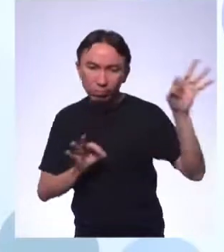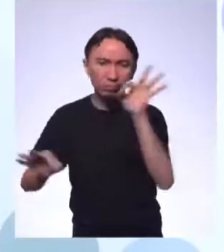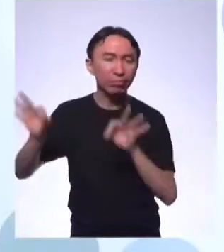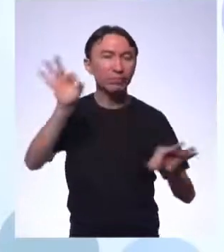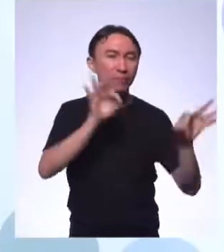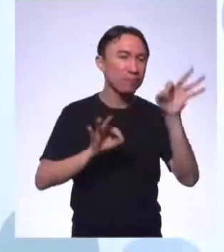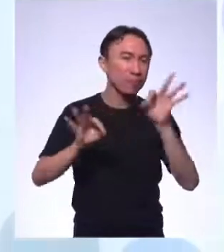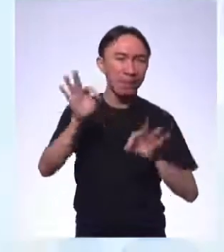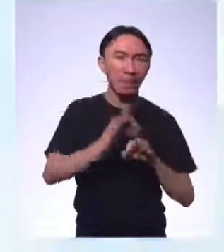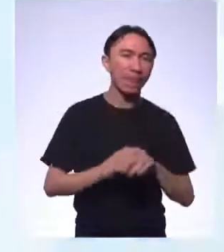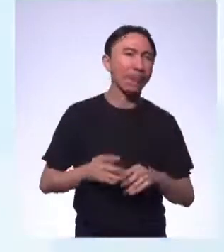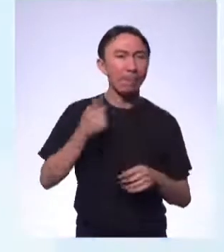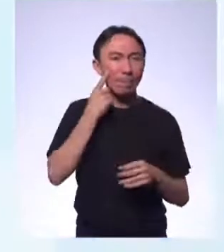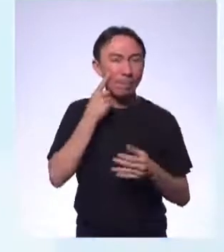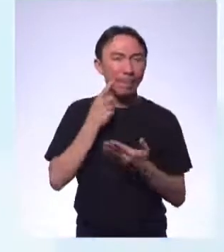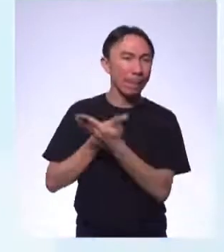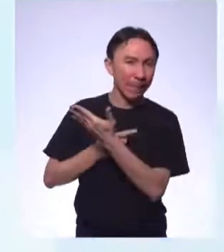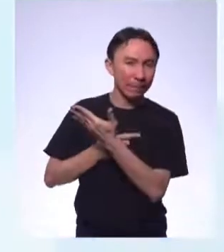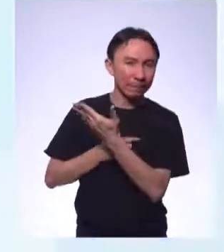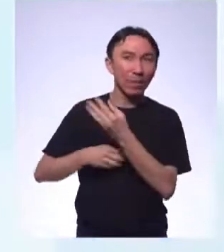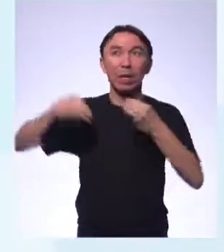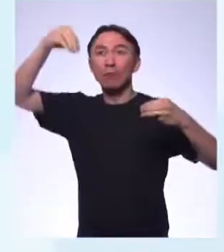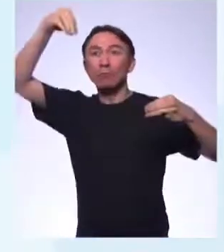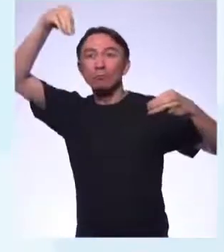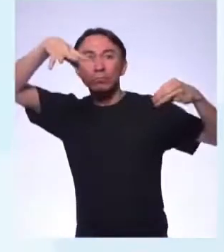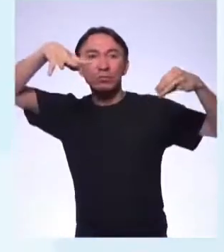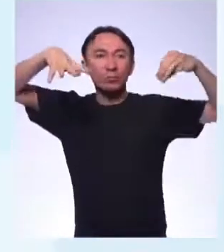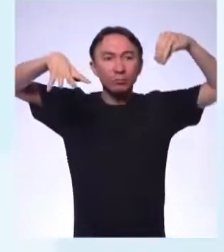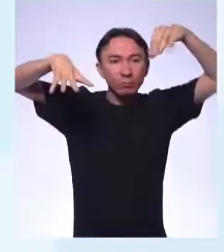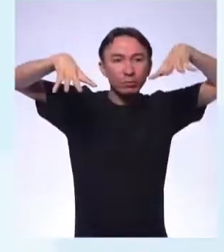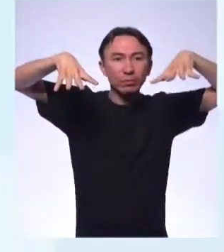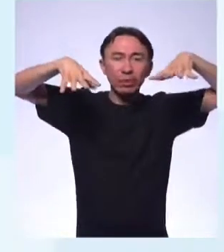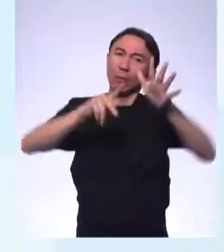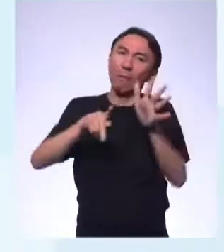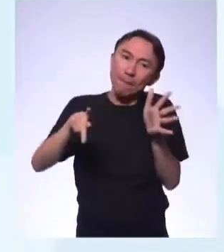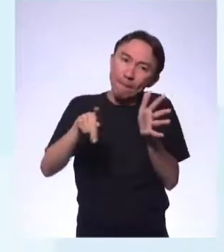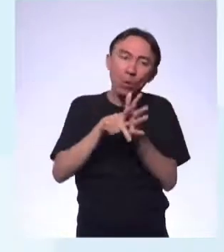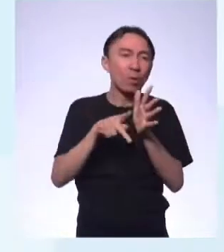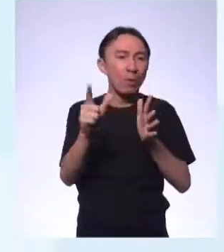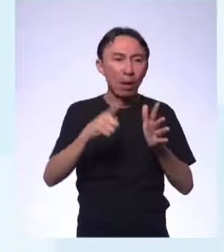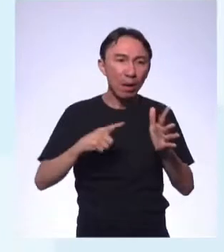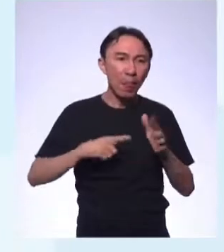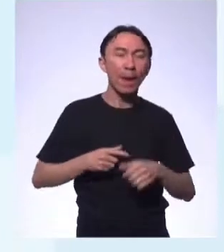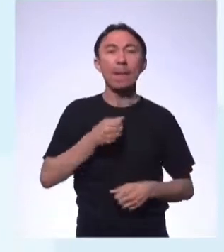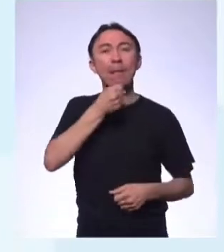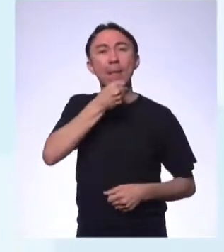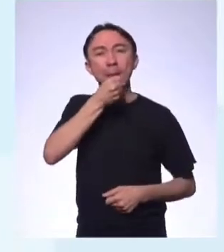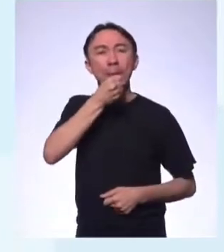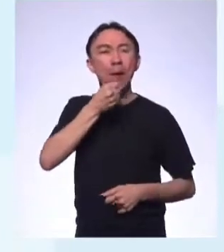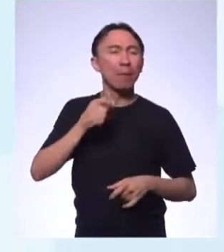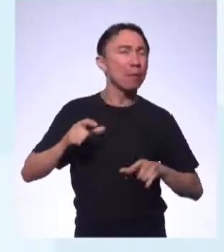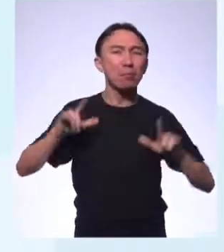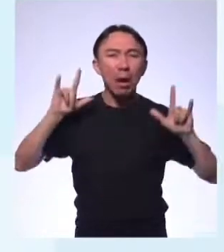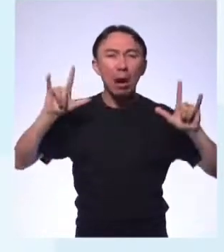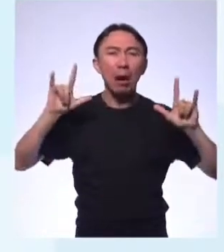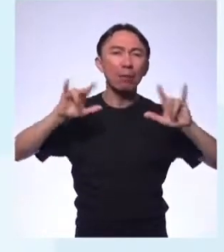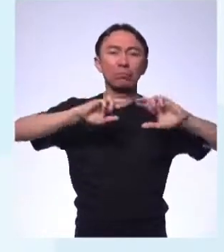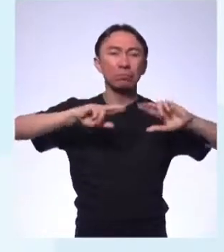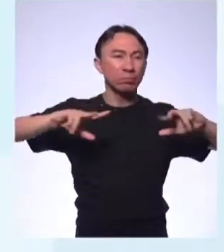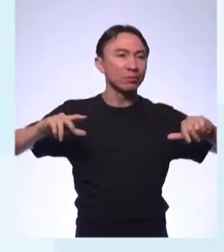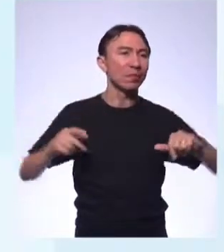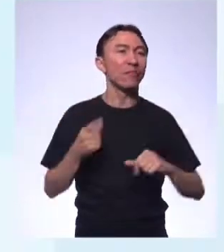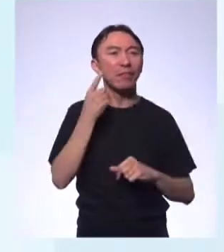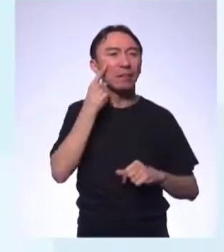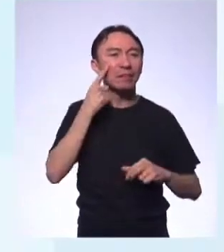essa iluminação aí da imagem, tá? Essa é uma iluminação própria para shows musicais. Observe que vocês têm vários spots